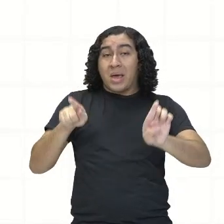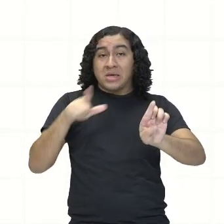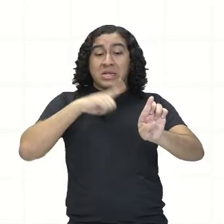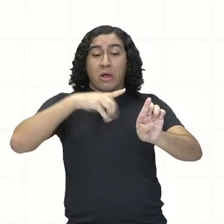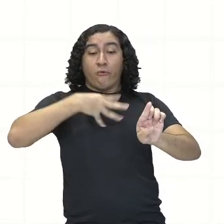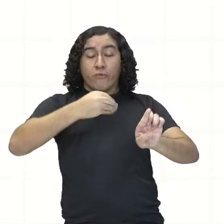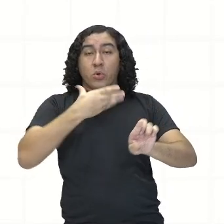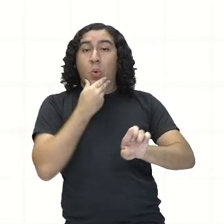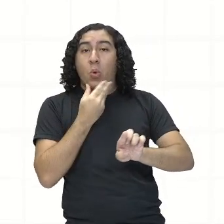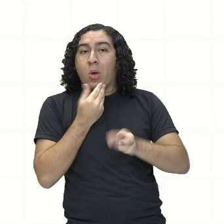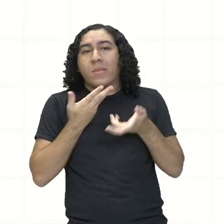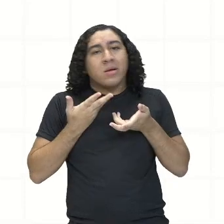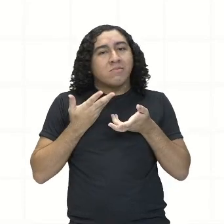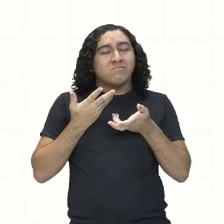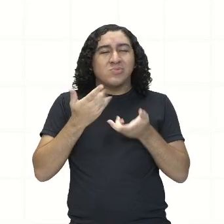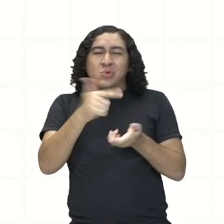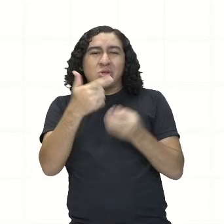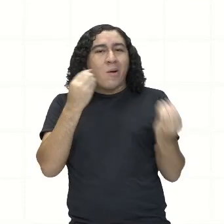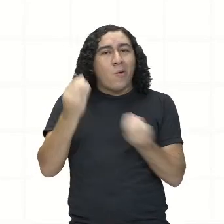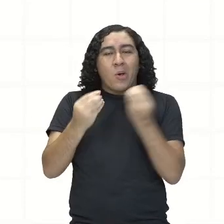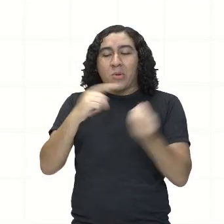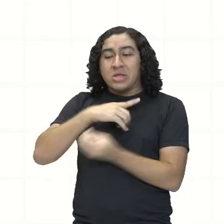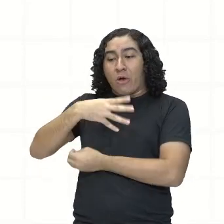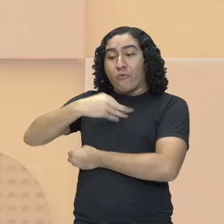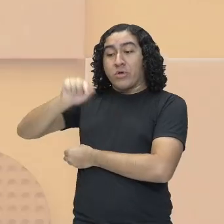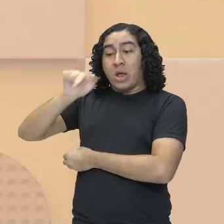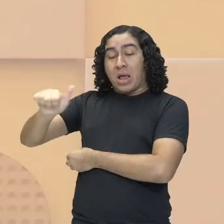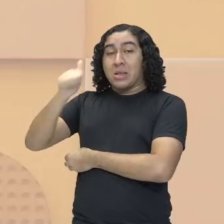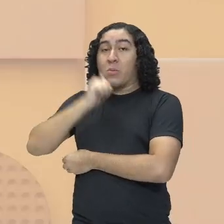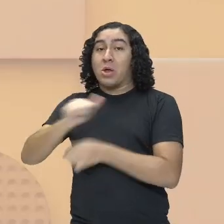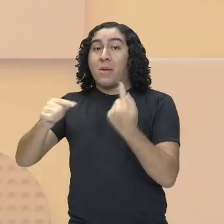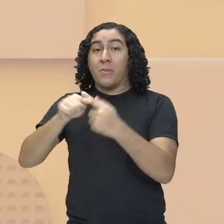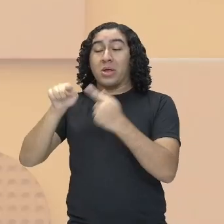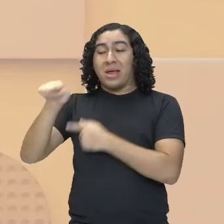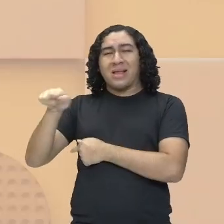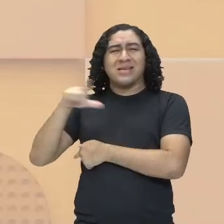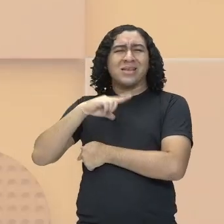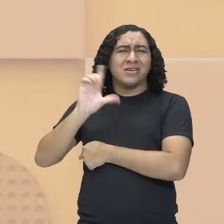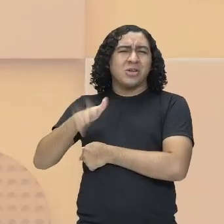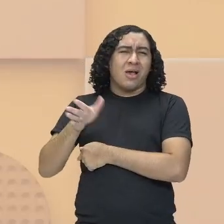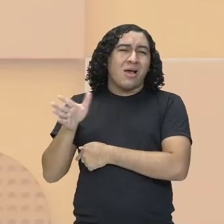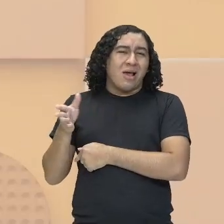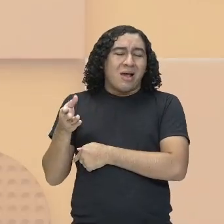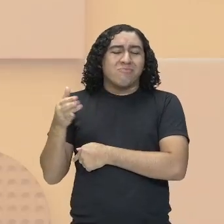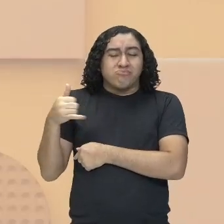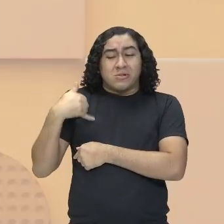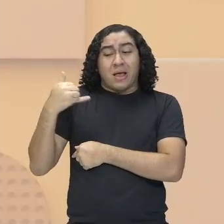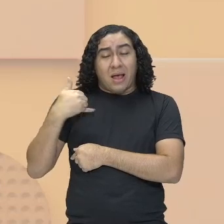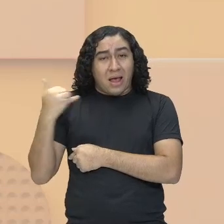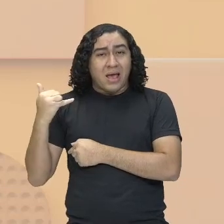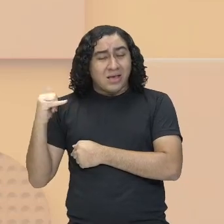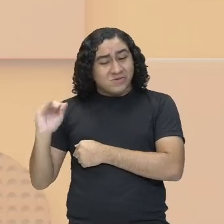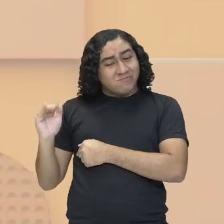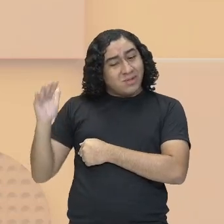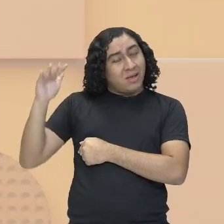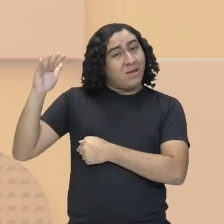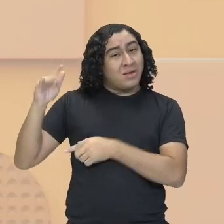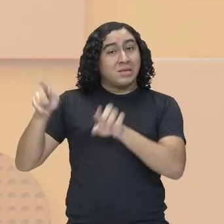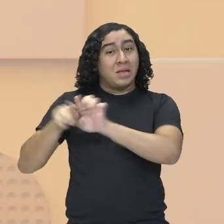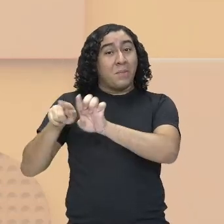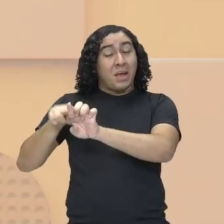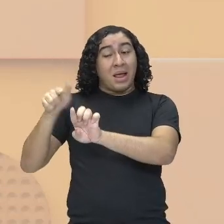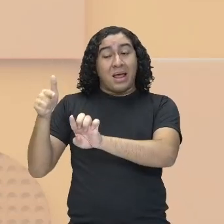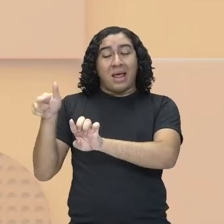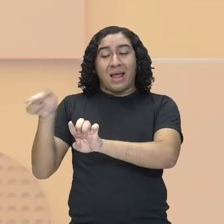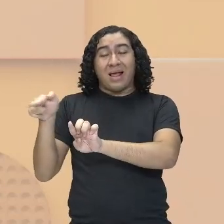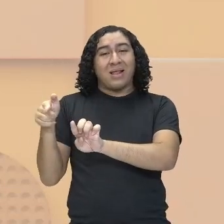não conseguia ter com Catarina de Aragão, por já ter uma certa idade, por ela não conseguir gerar